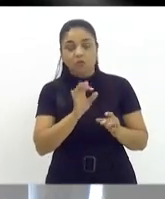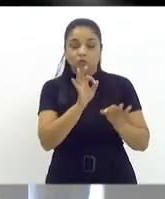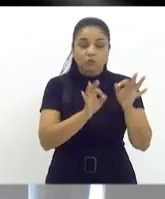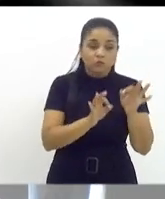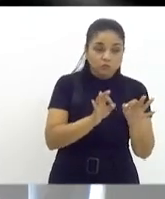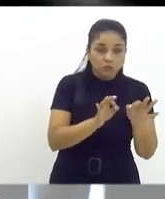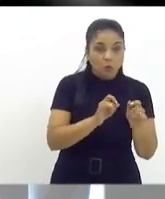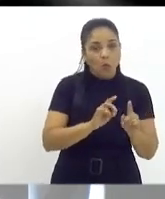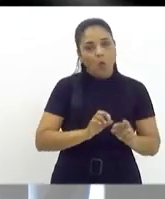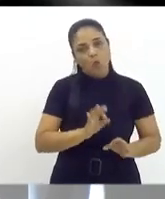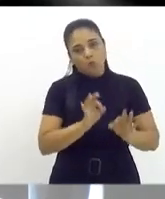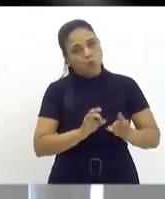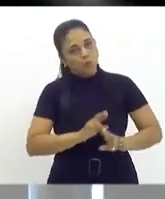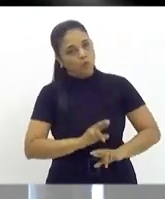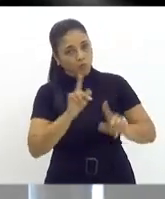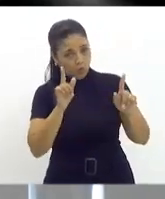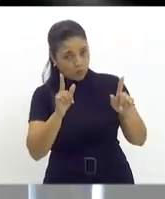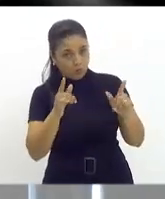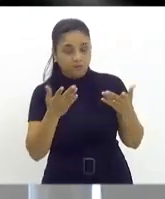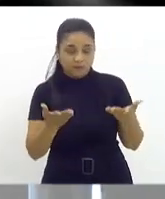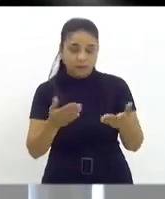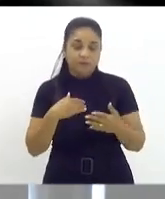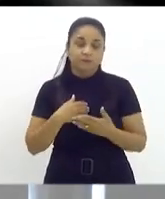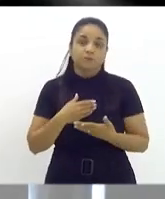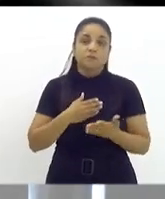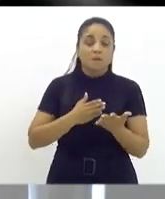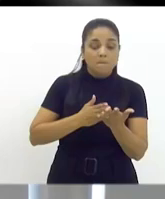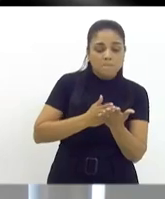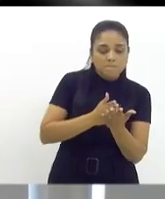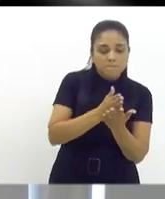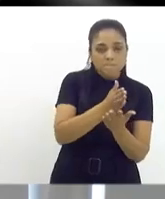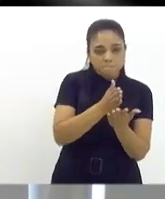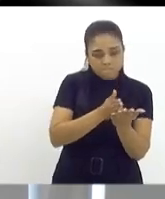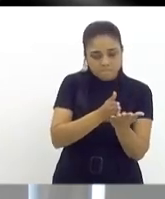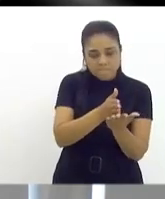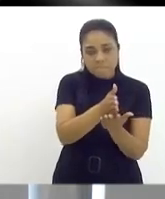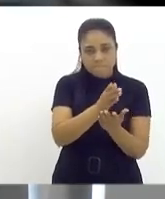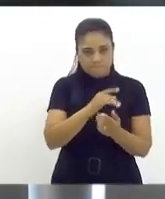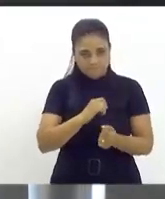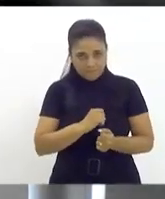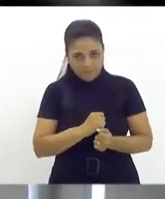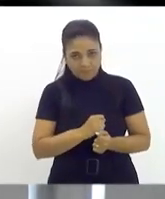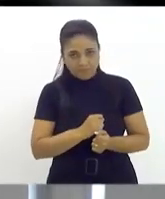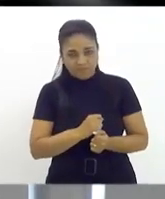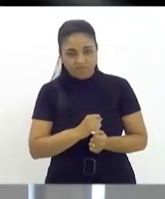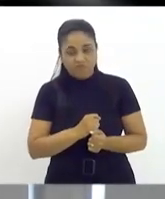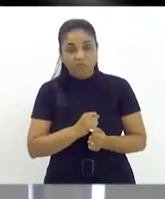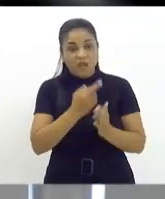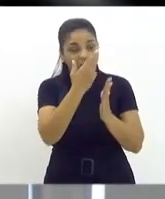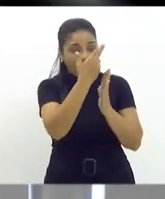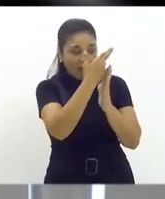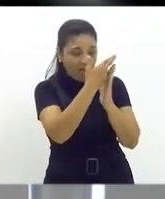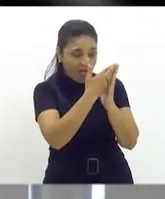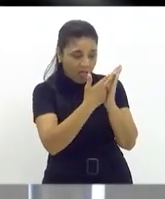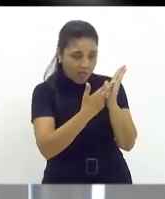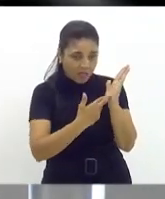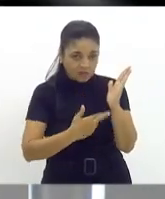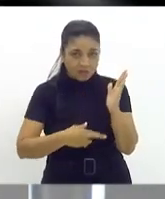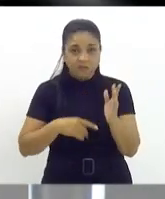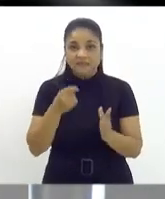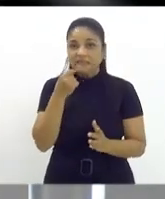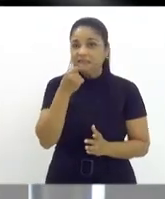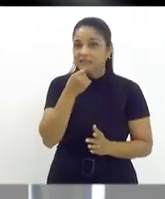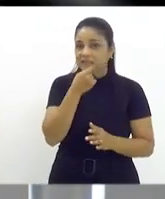primeiro Norte bom nesse nosso primeiro norte né gerou um relatório que foi em setembro de